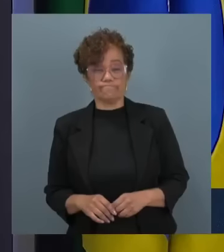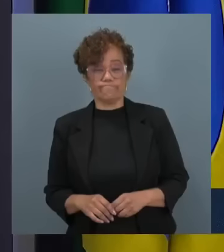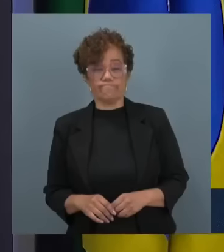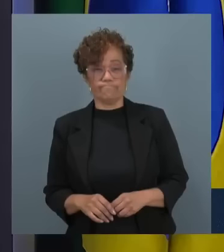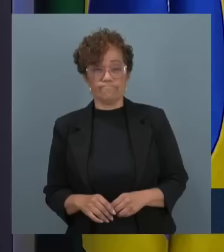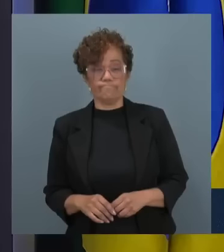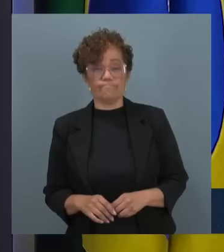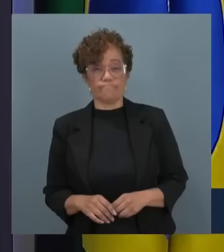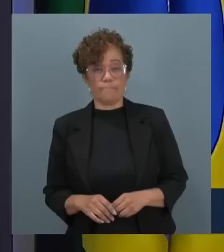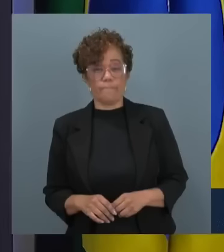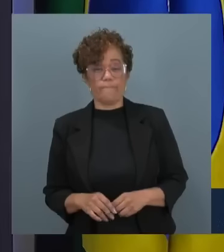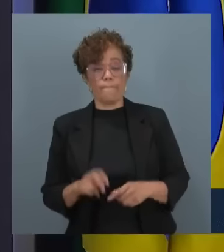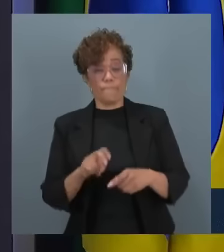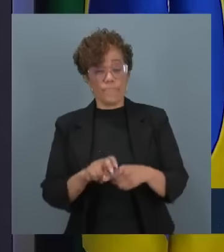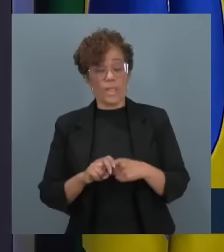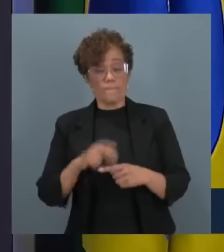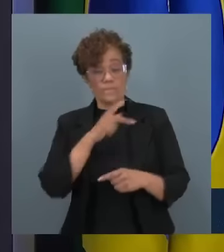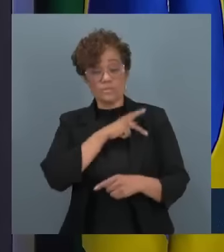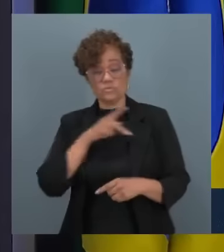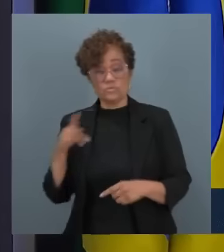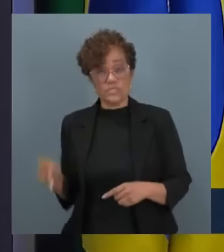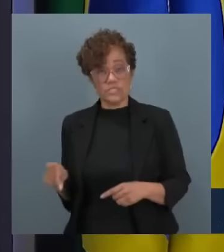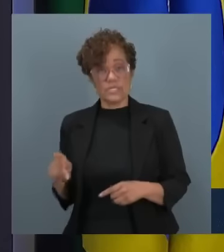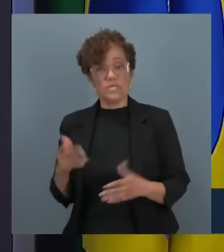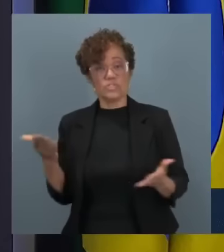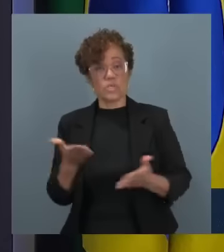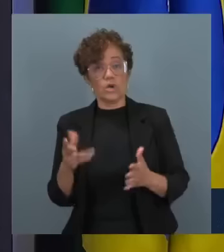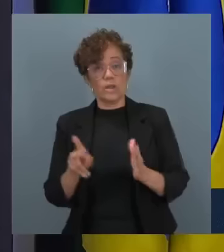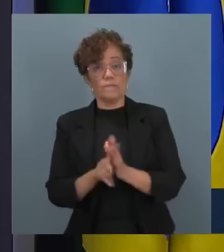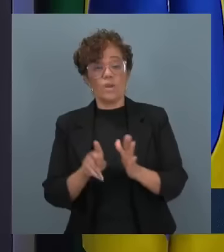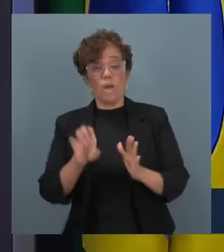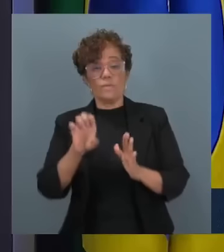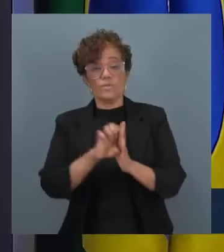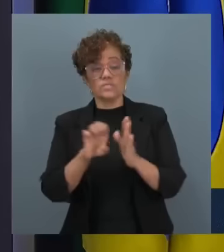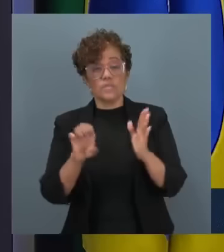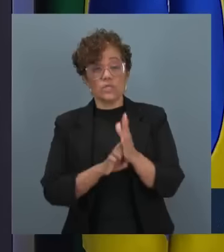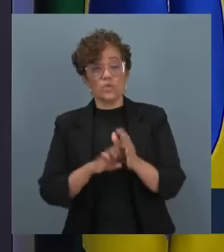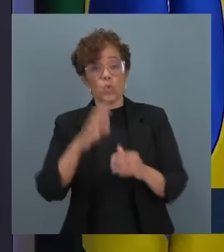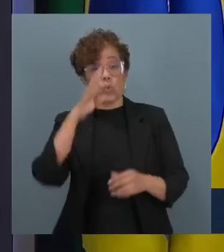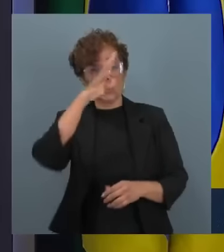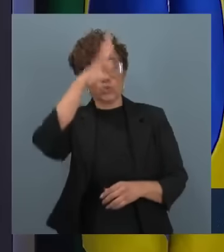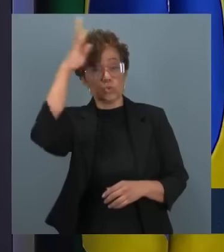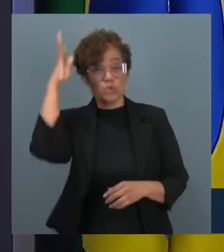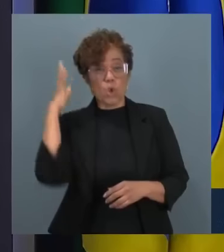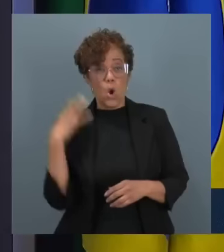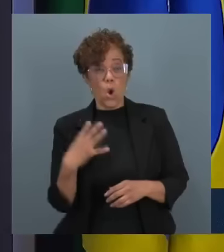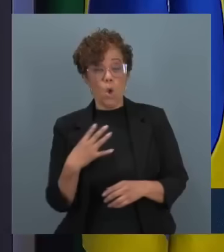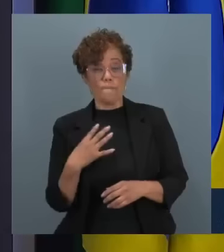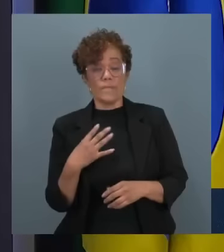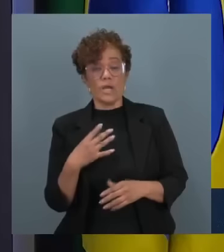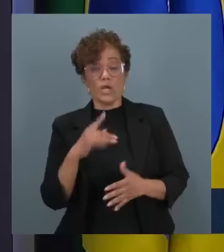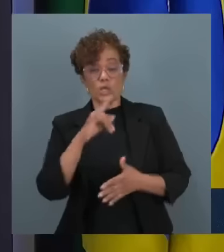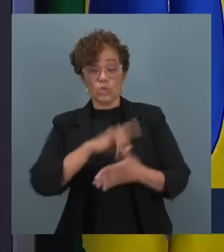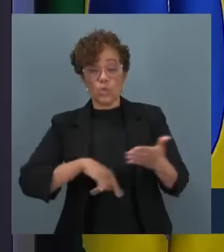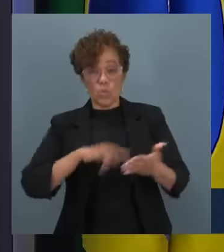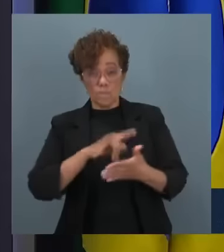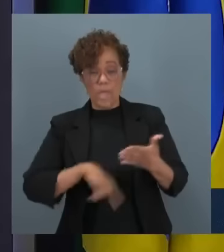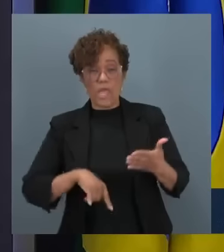por isso, senhor presidente, que eu trago à tona o Estatuto de Roma, documento internacional que o